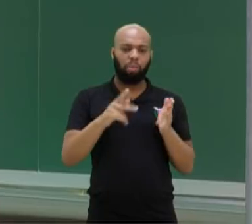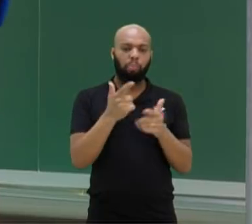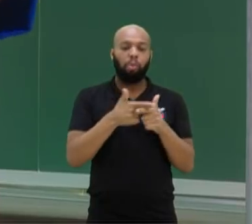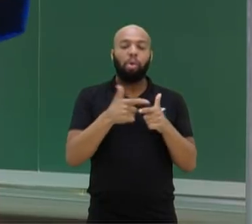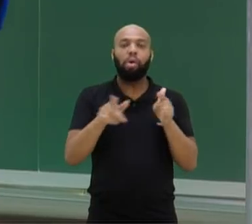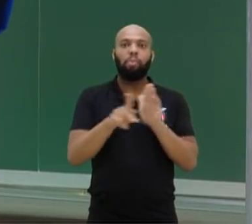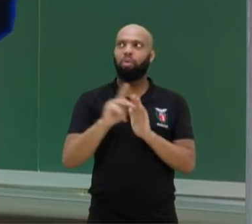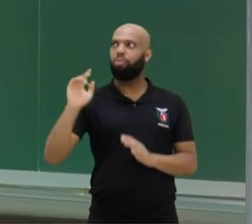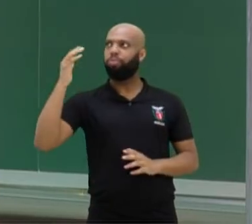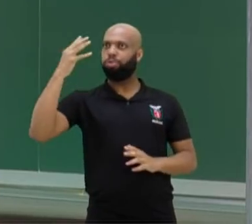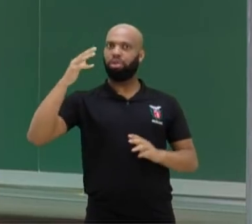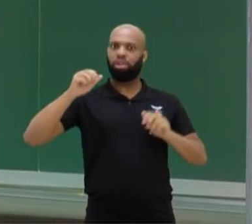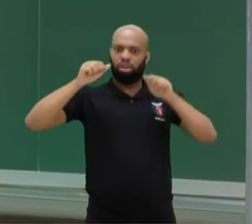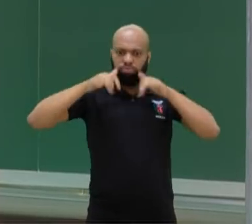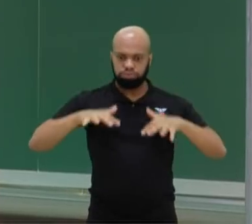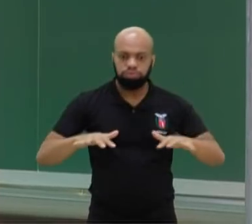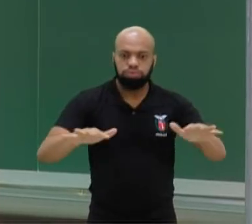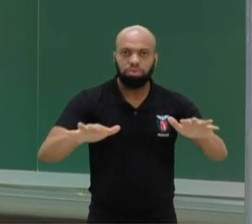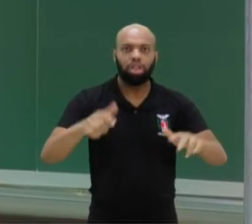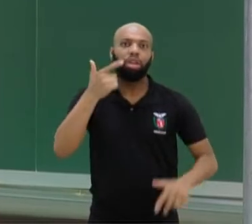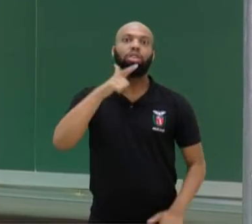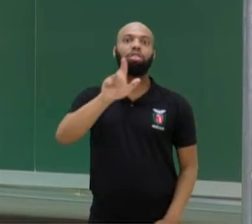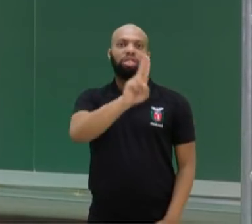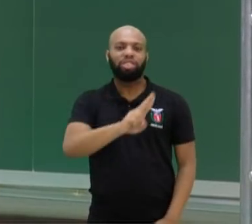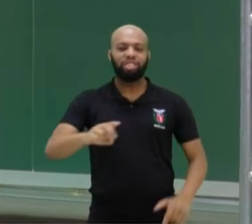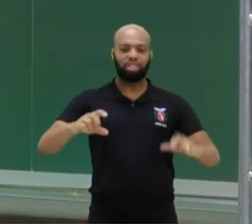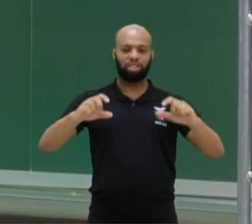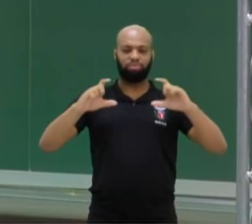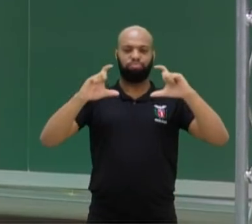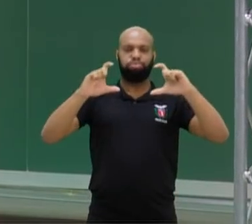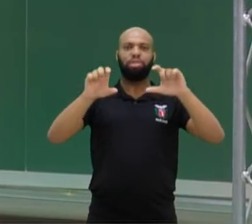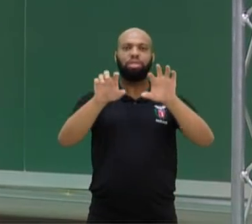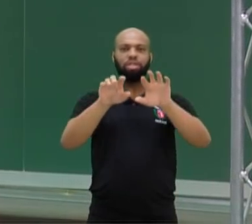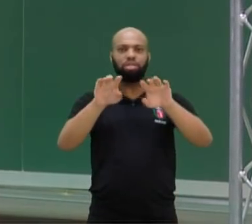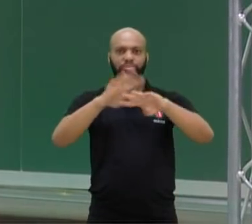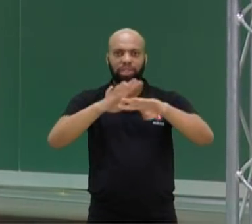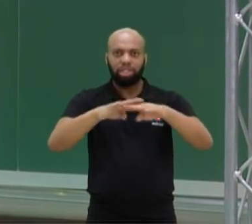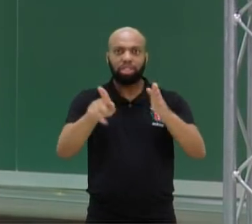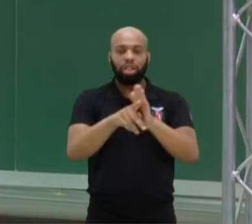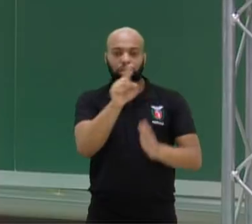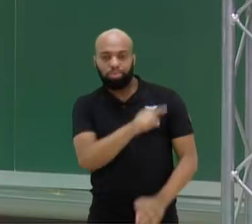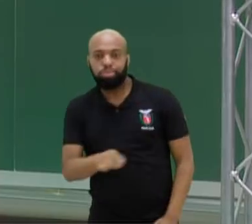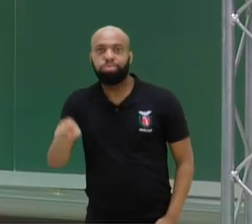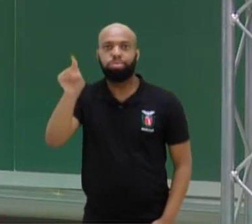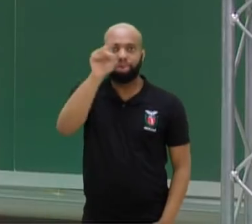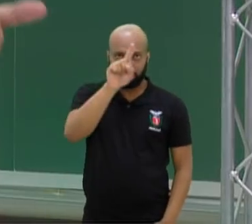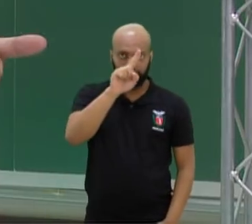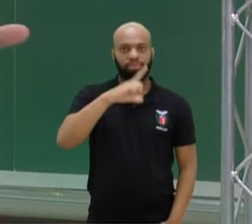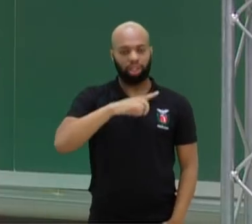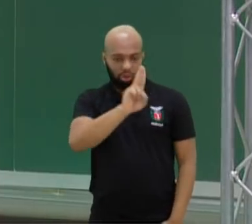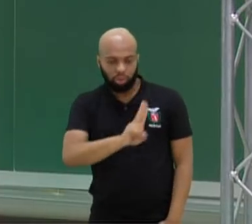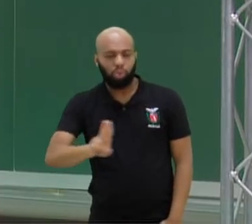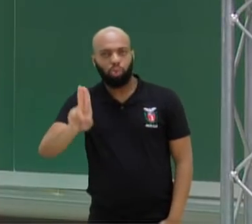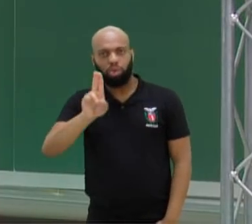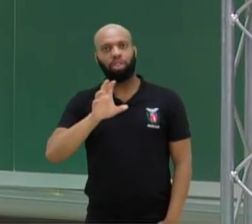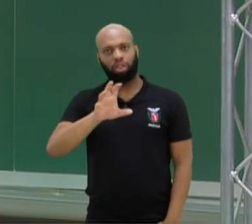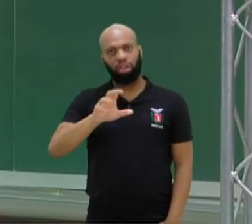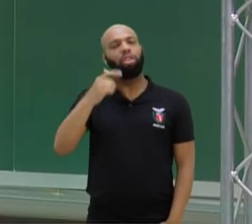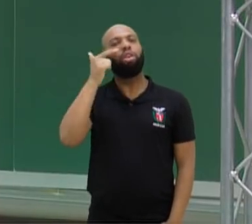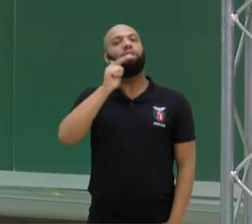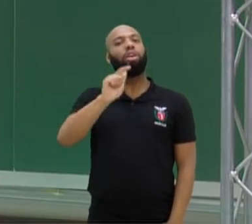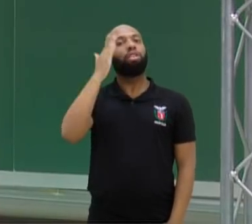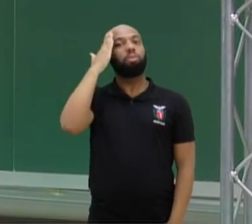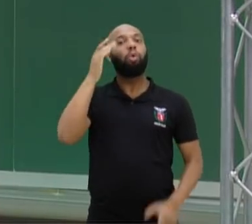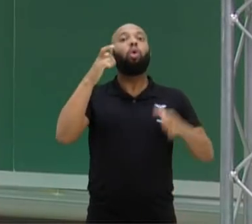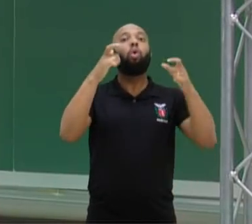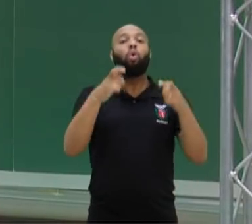eles conseguem através da equação da reta, através da circunferência que define através da equação, eles conseguem determinar